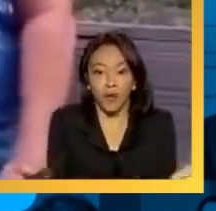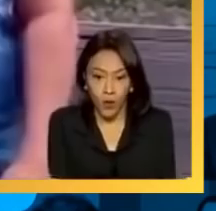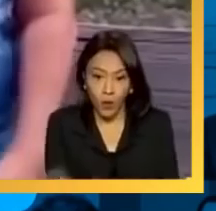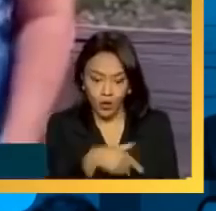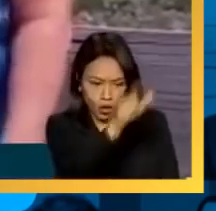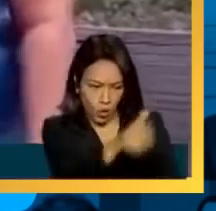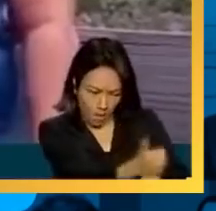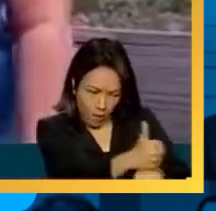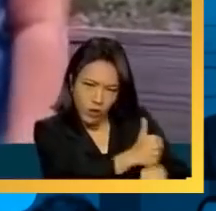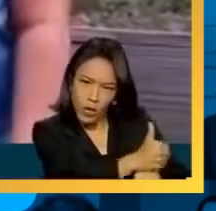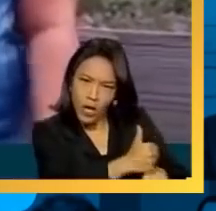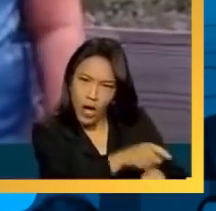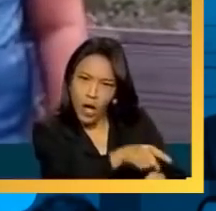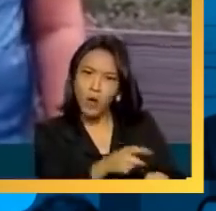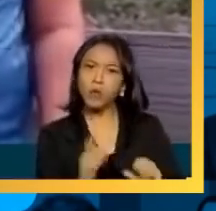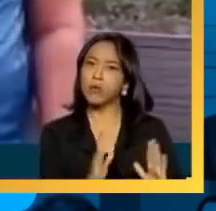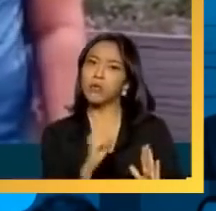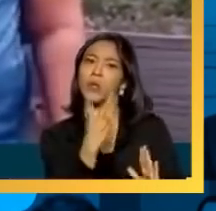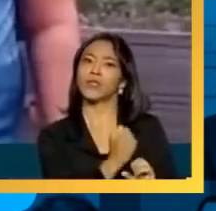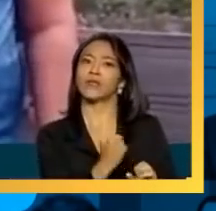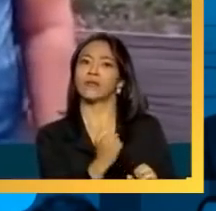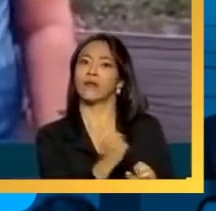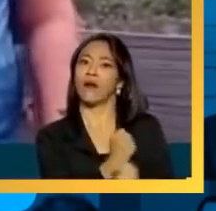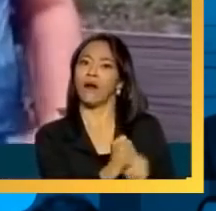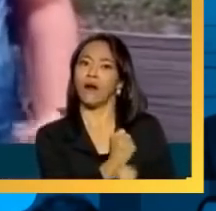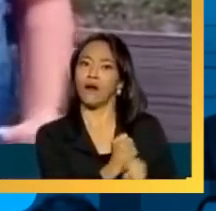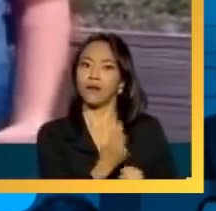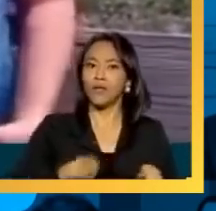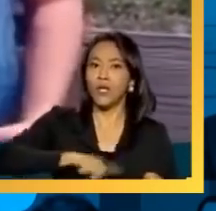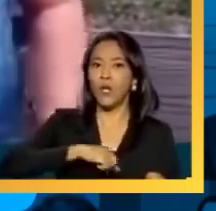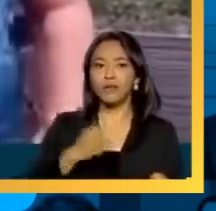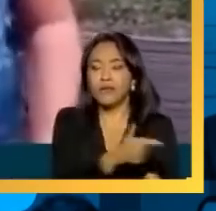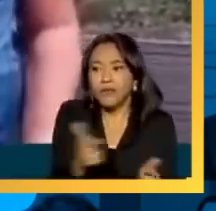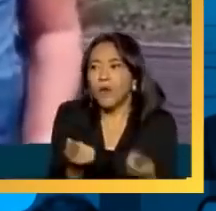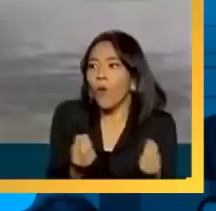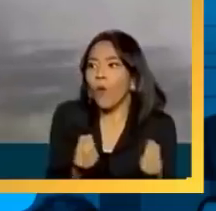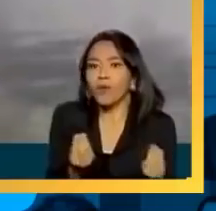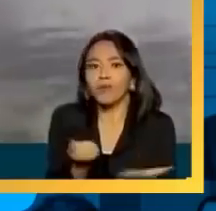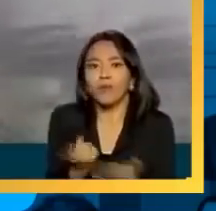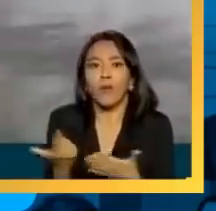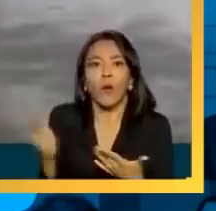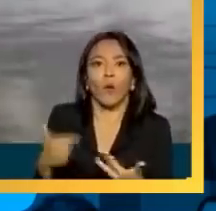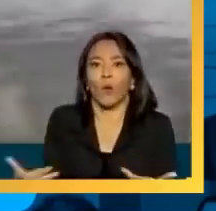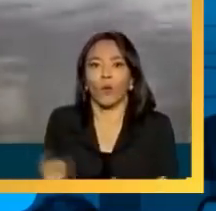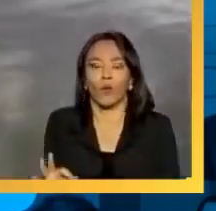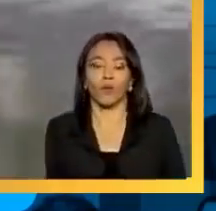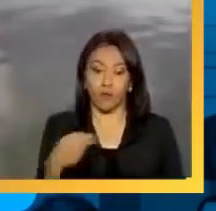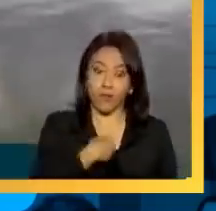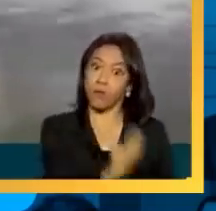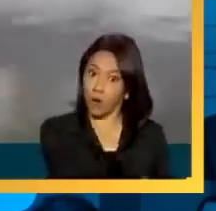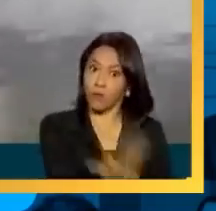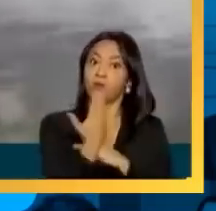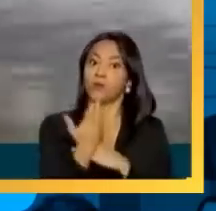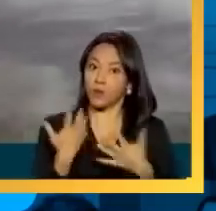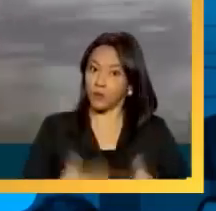profissional nossa dura dois anos e a gente não tem como comprar outra. Vai ser uma ajuda muito grande